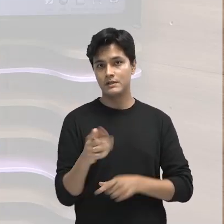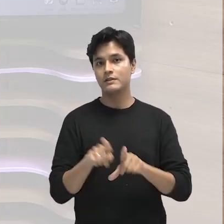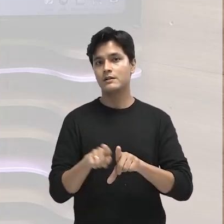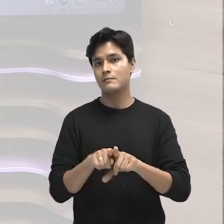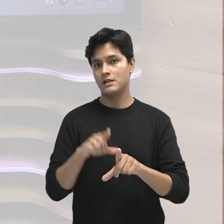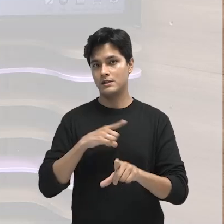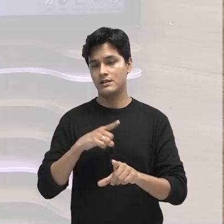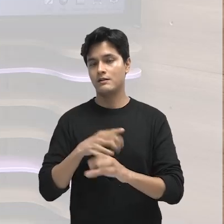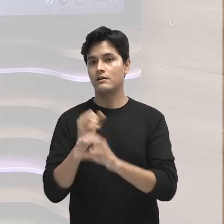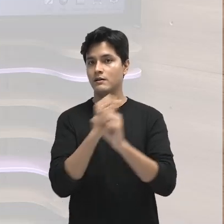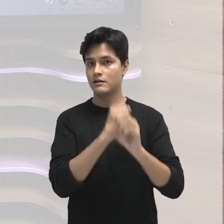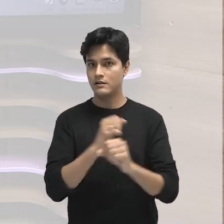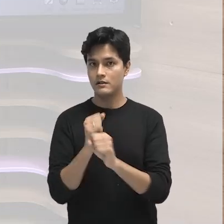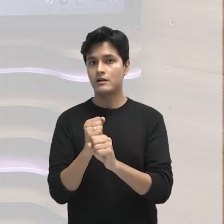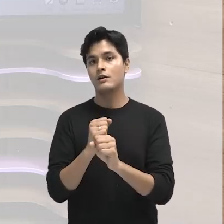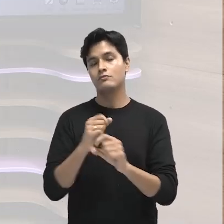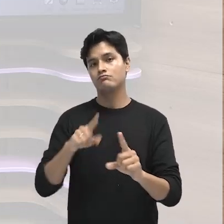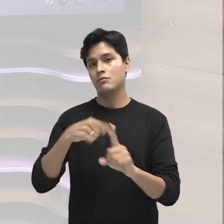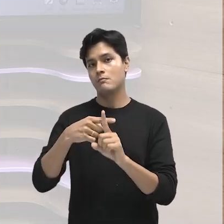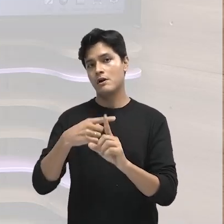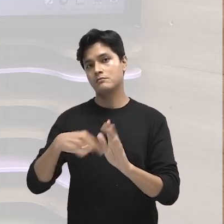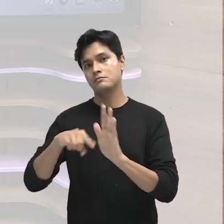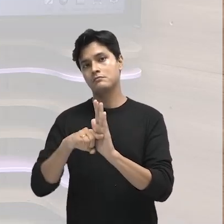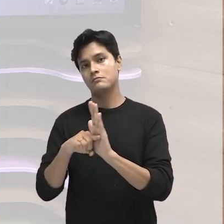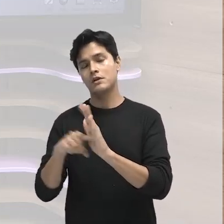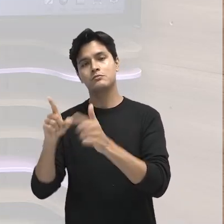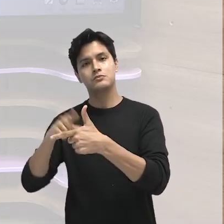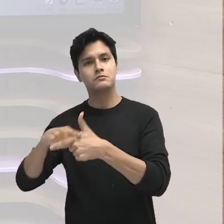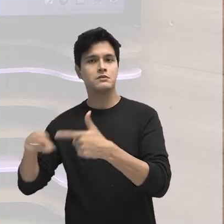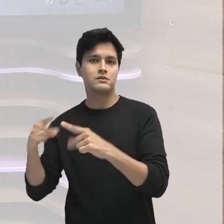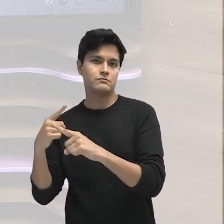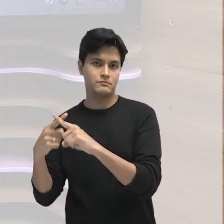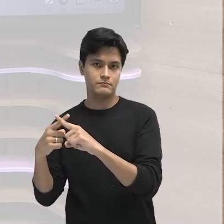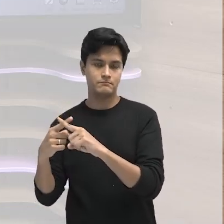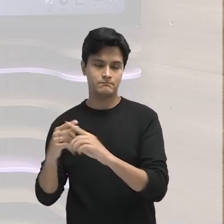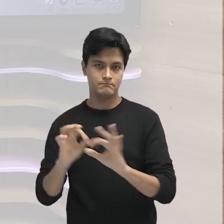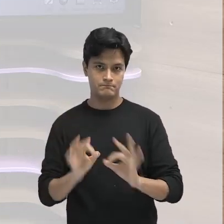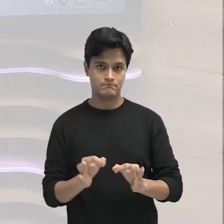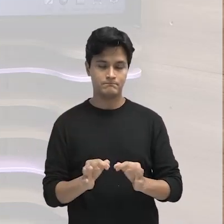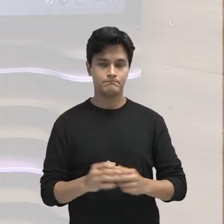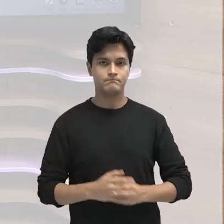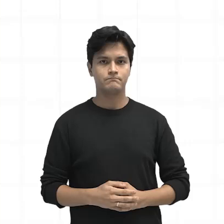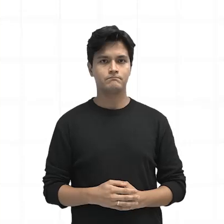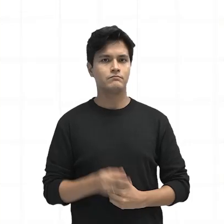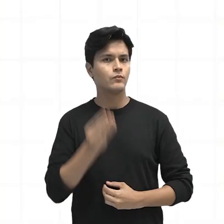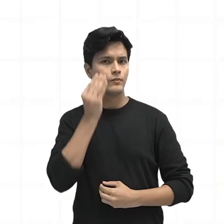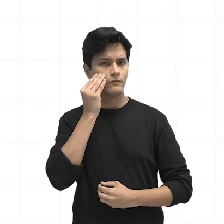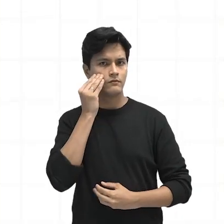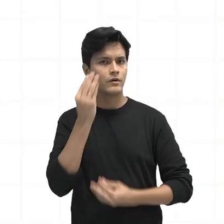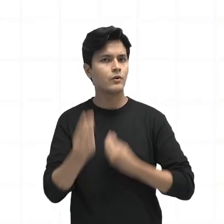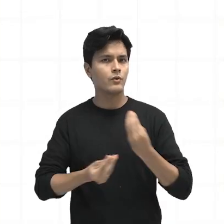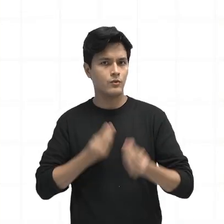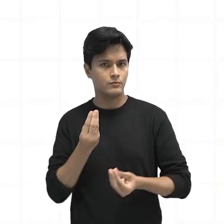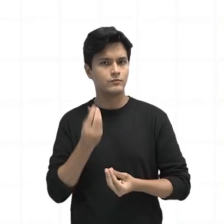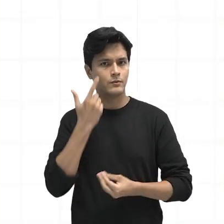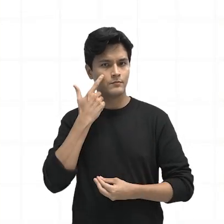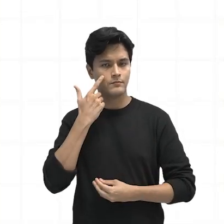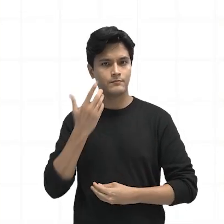adição, subtração, multiplicação e divisão entre eles. Vamos verificar como é que é? Vem comigo na